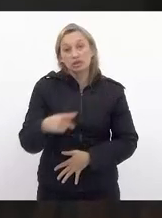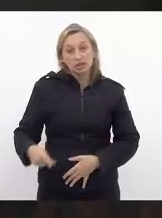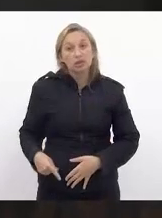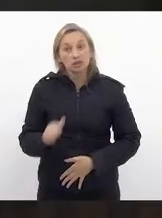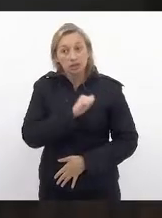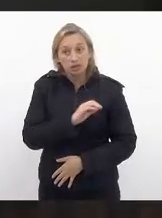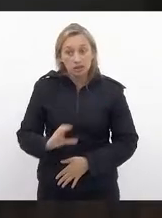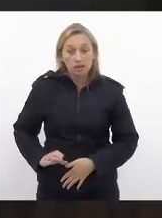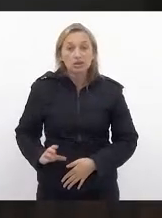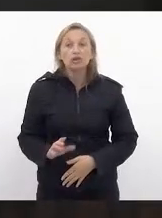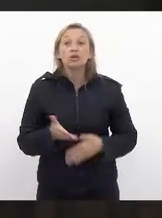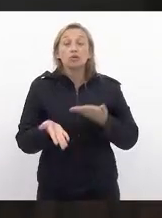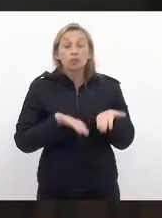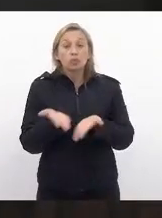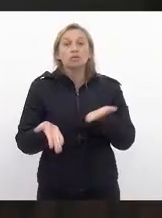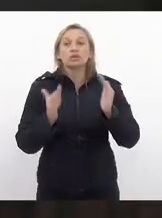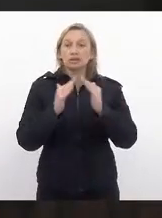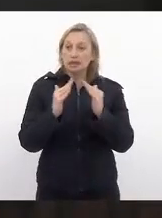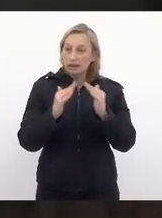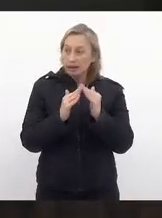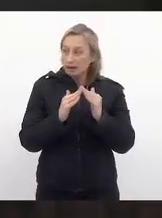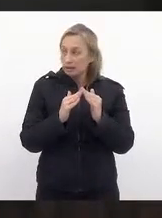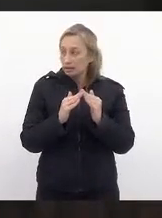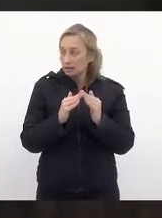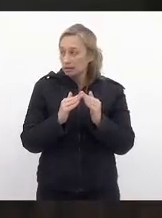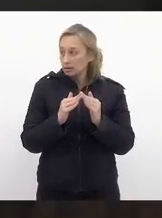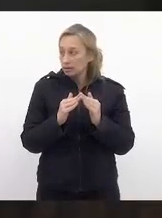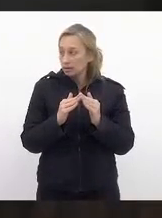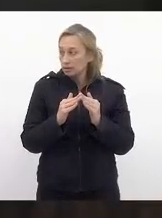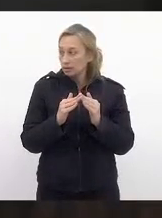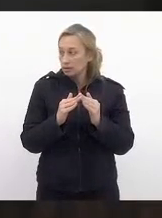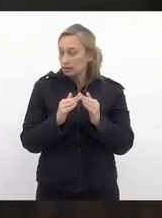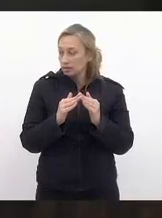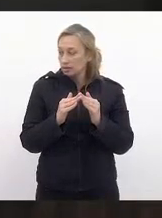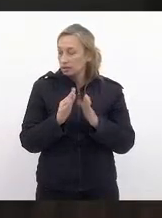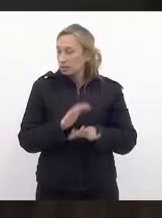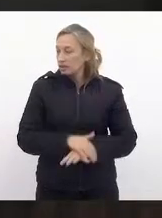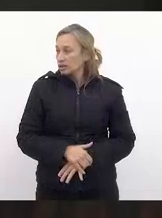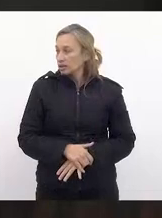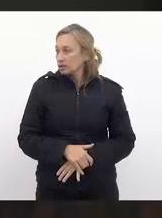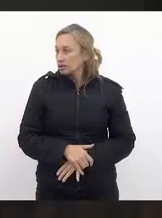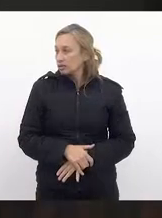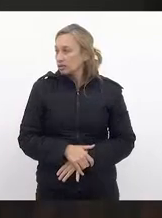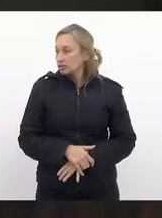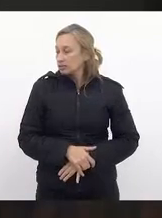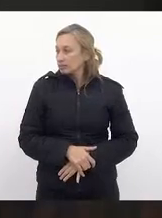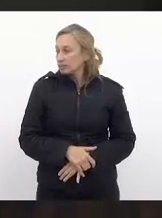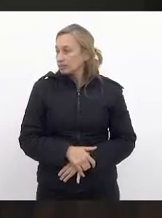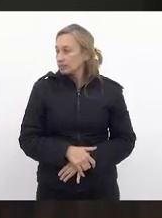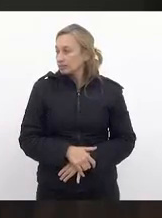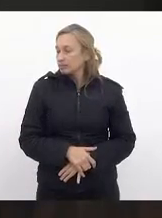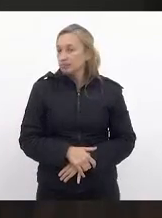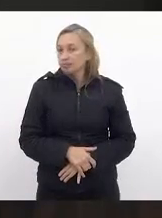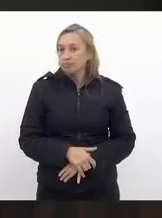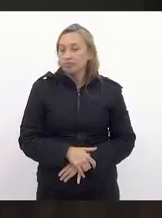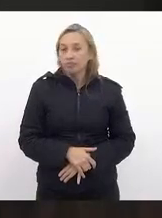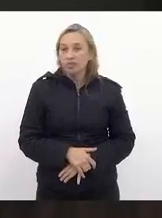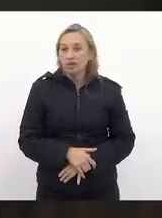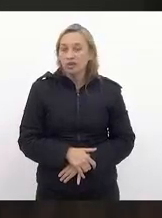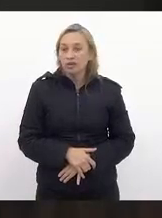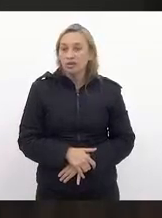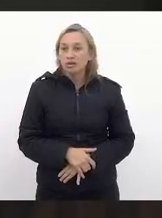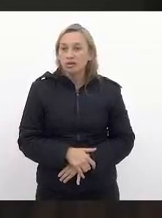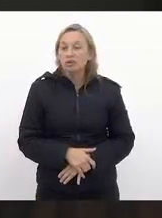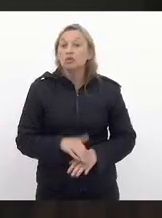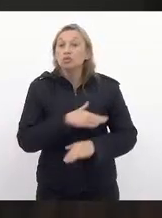André Ceciliano trata essa casa porque a porta quem faz é ele independente das matrizes religiosas ele